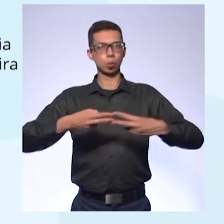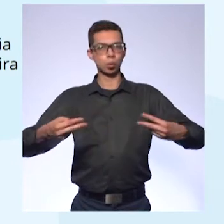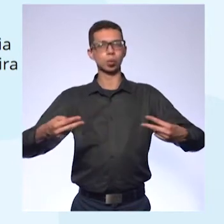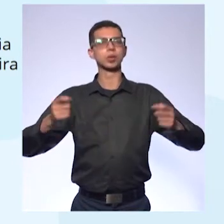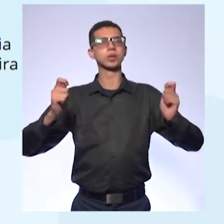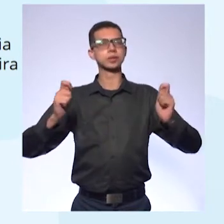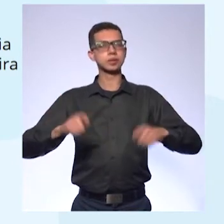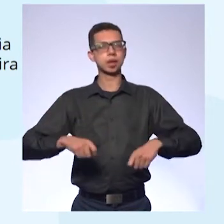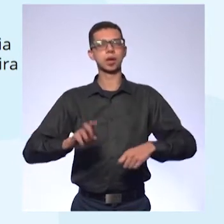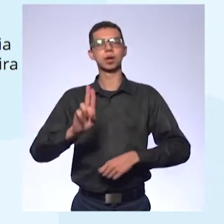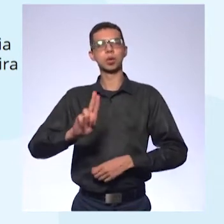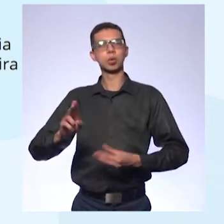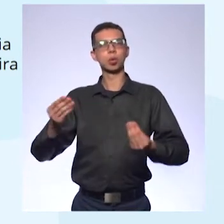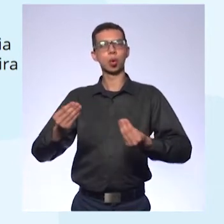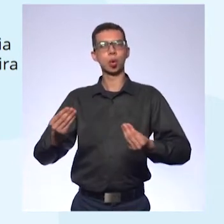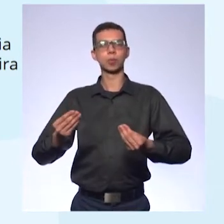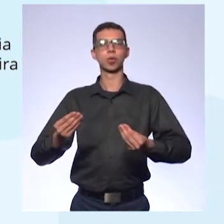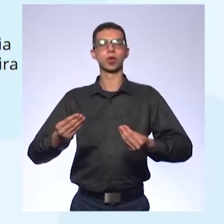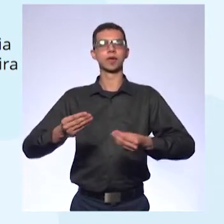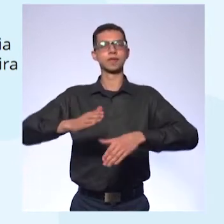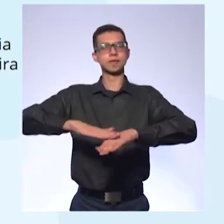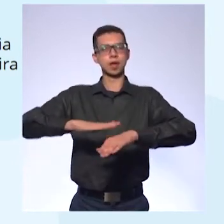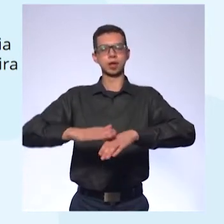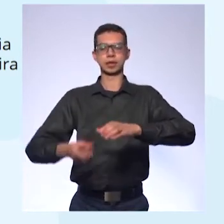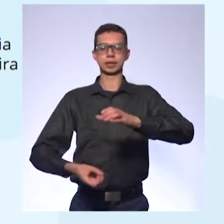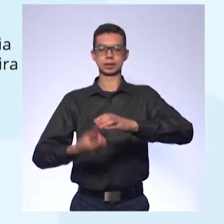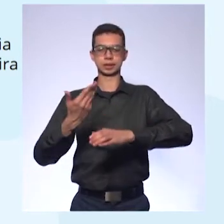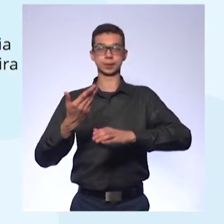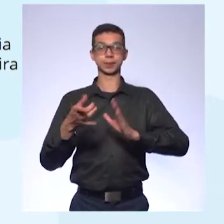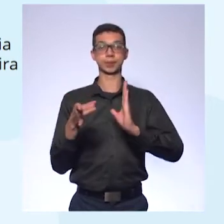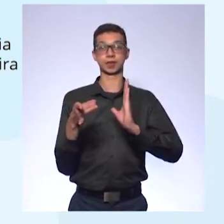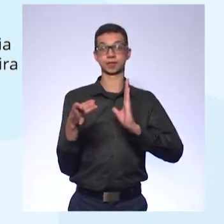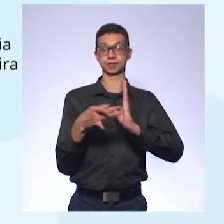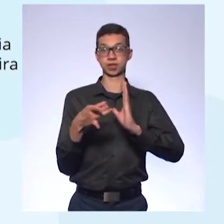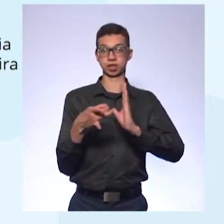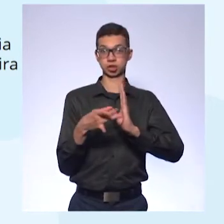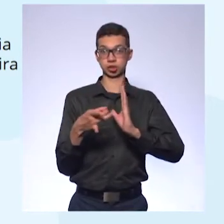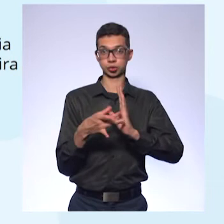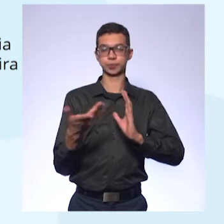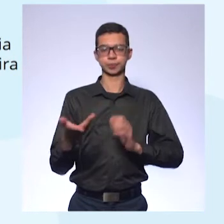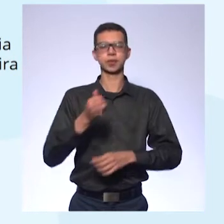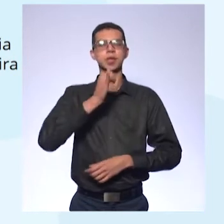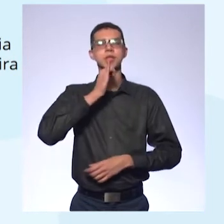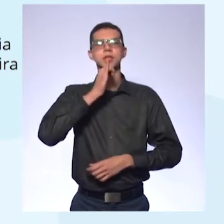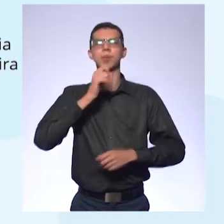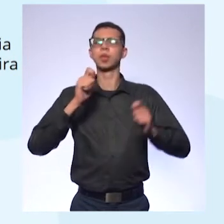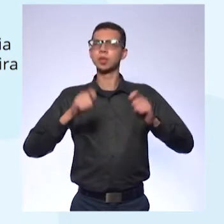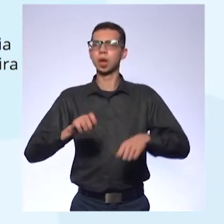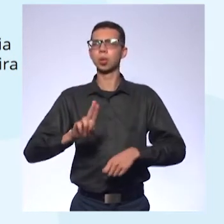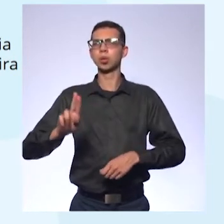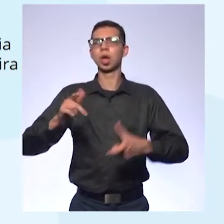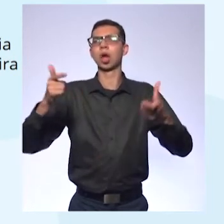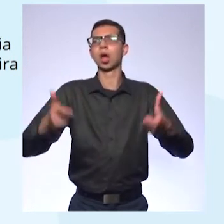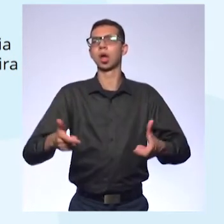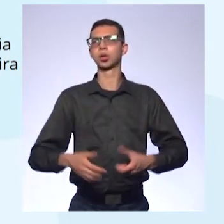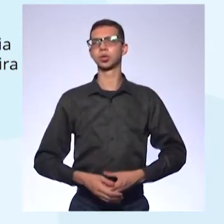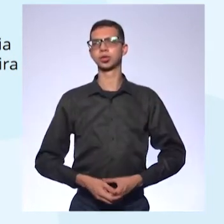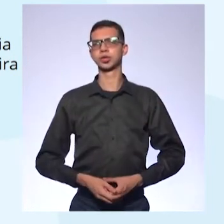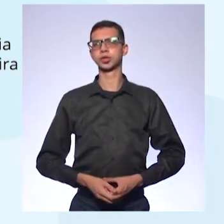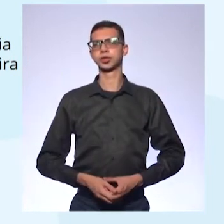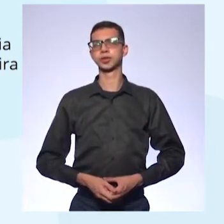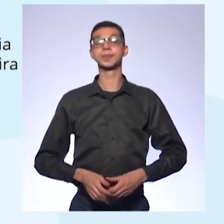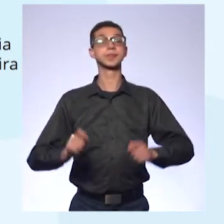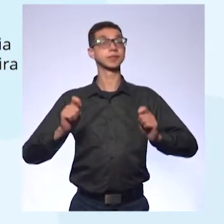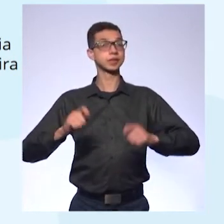vidro. E aí nós temos ao final da cadeia alguns exemplos. Esse vidro ele pode ser usado aonde? Na indústria automotiva,